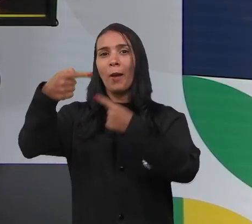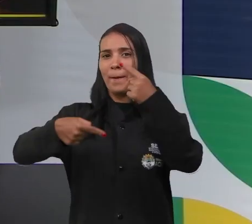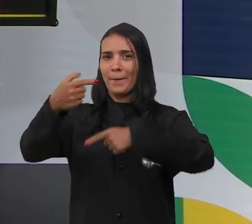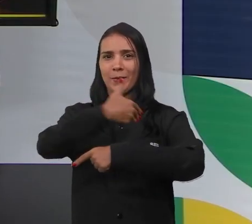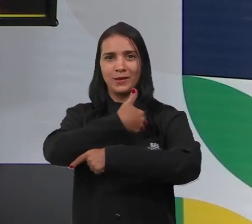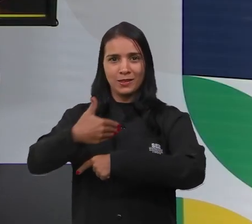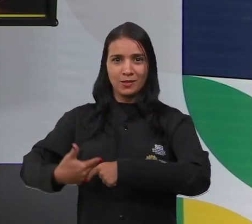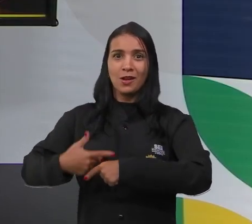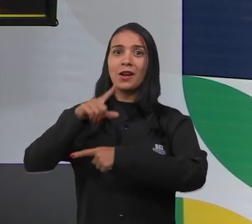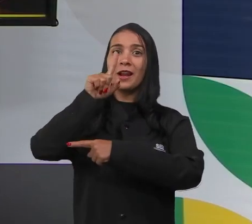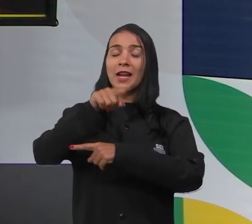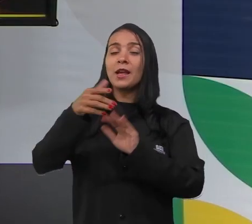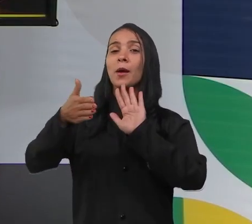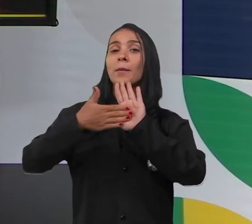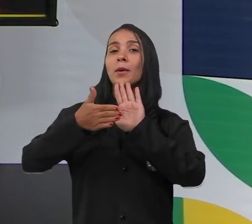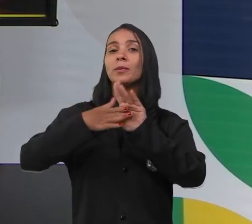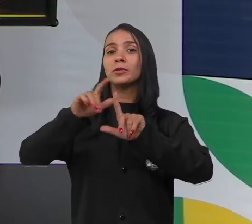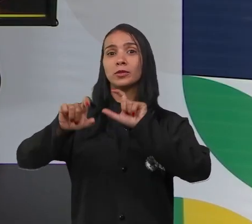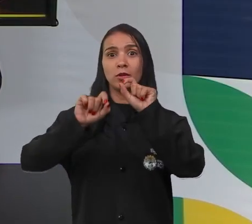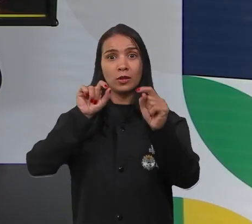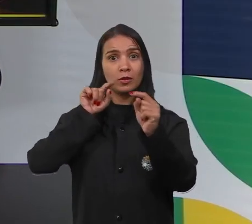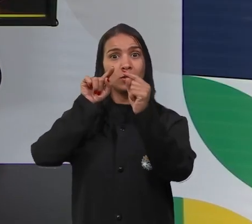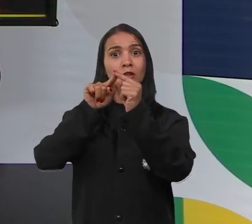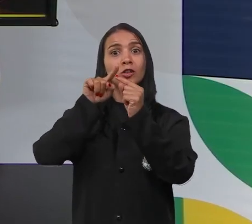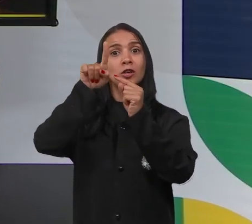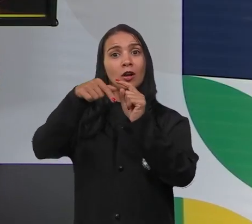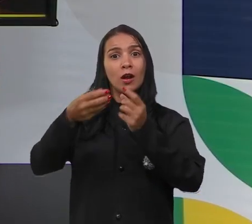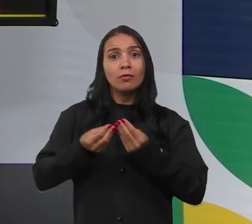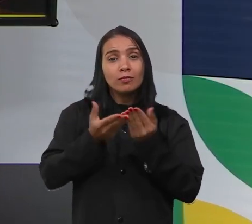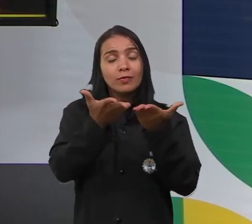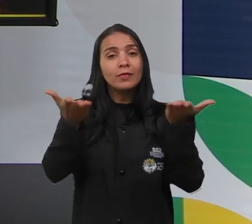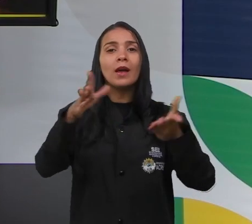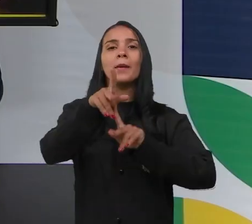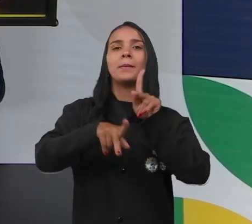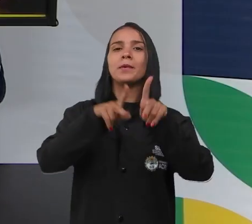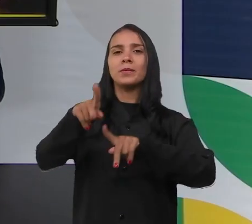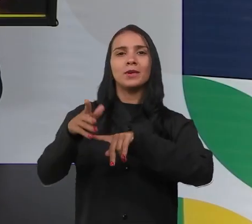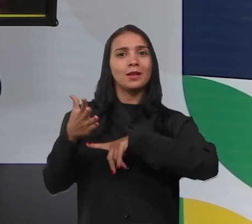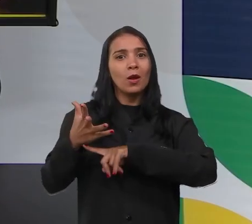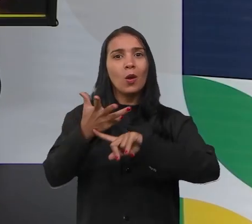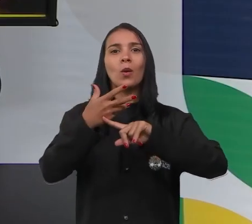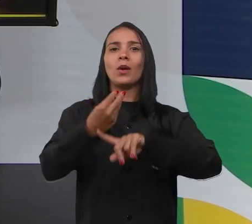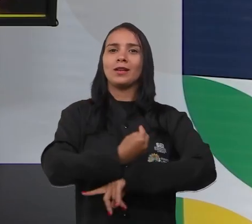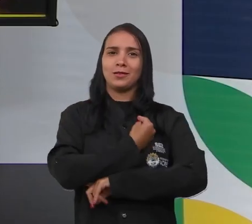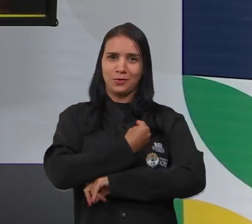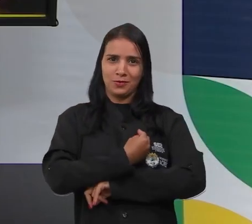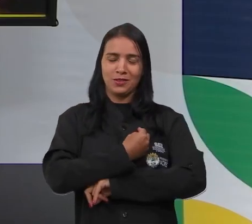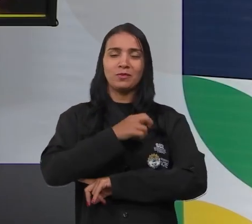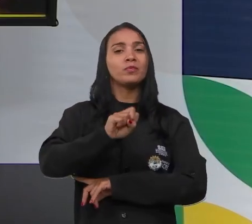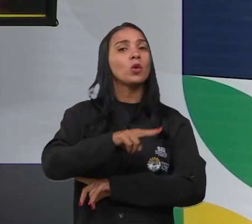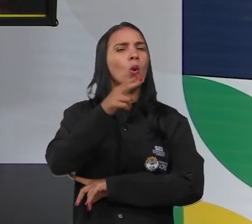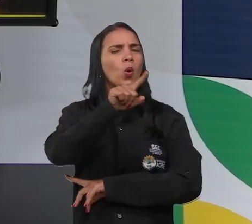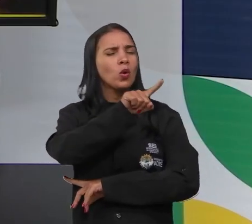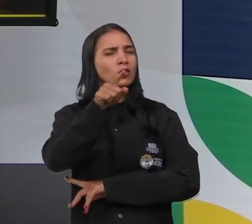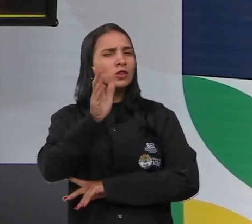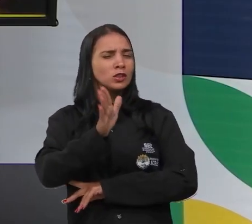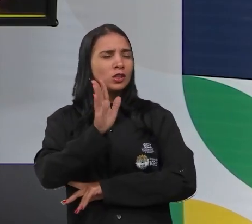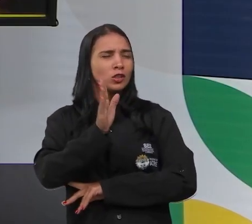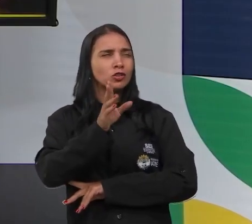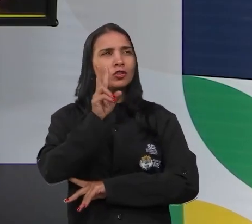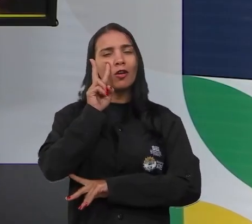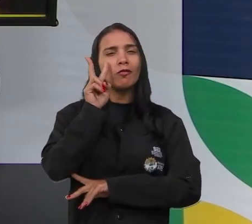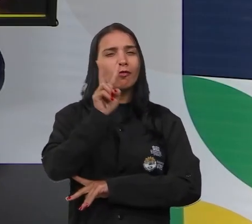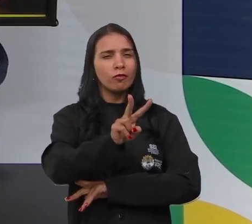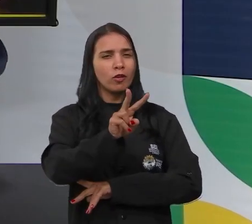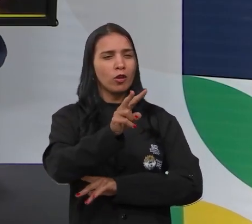qualidade de vida, oportunização de saúde, bem-estar. Então, é dentro dessa concepção. Ou, provavelmente, você já viu um grupo de dança ali na sua